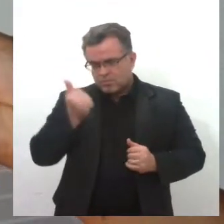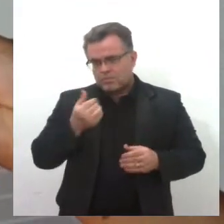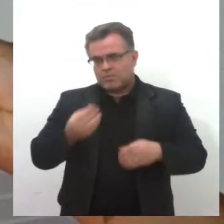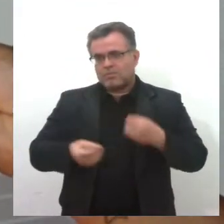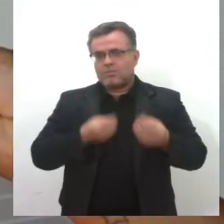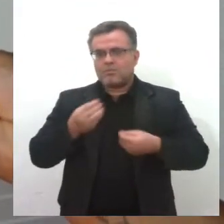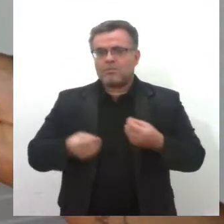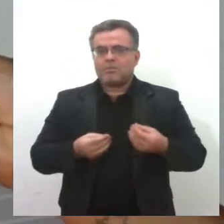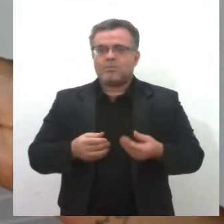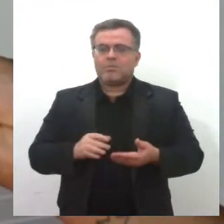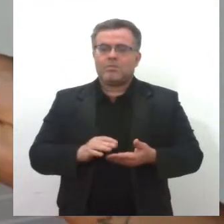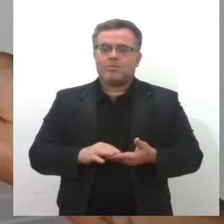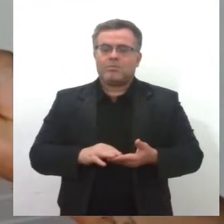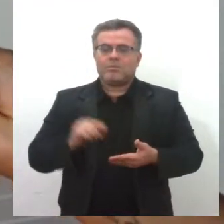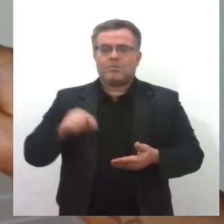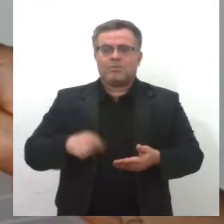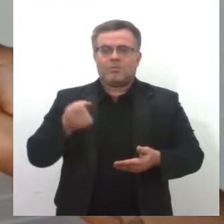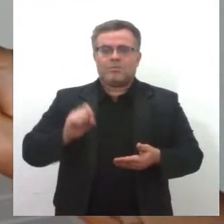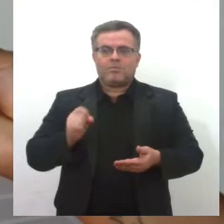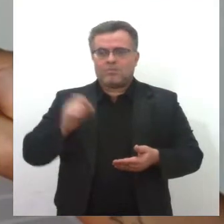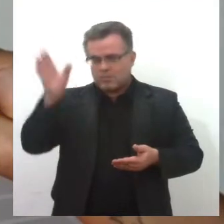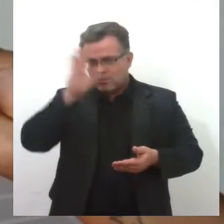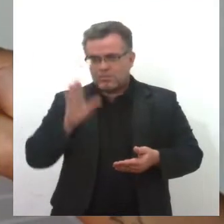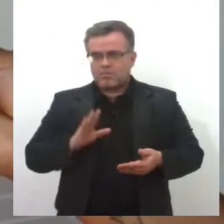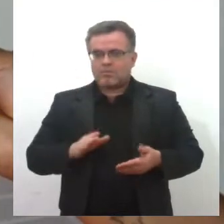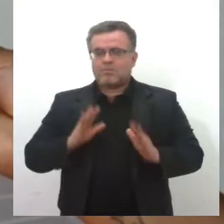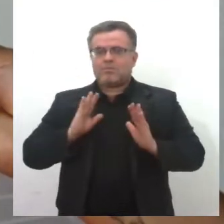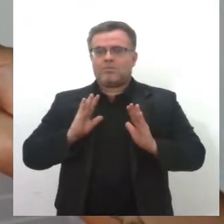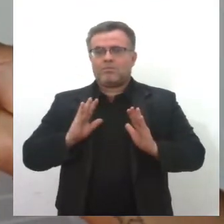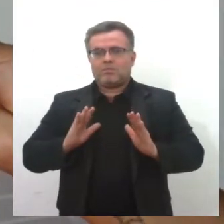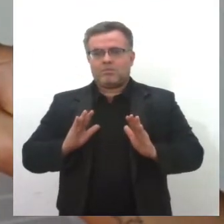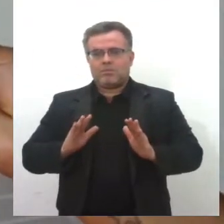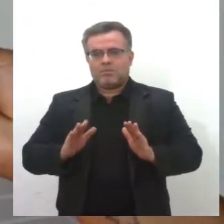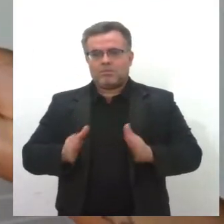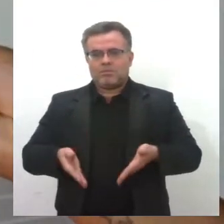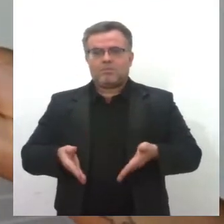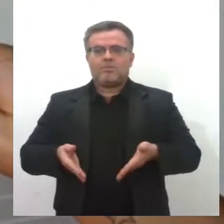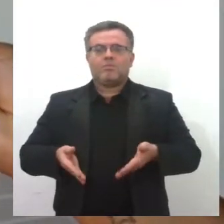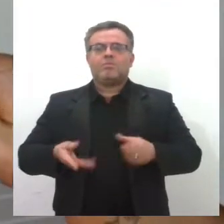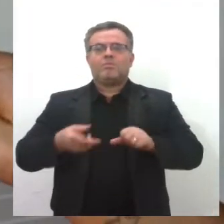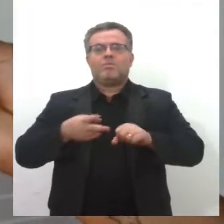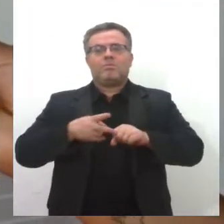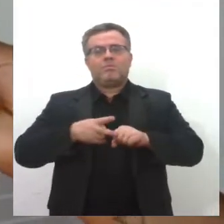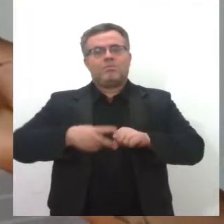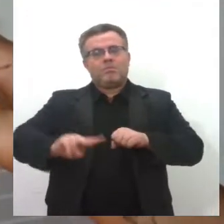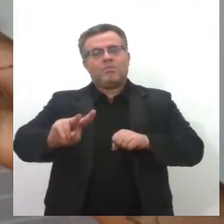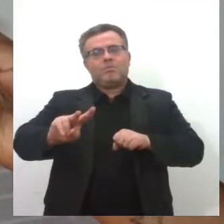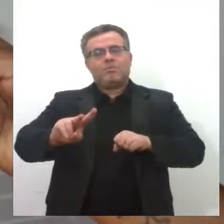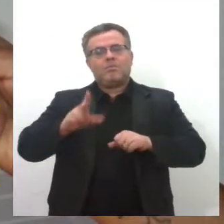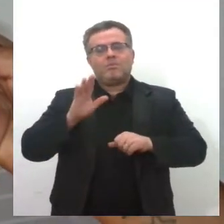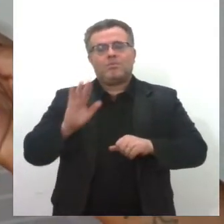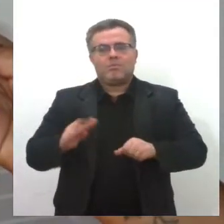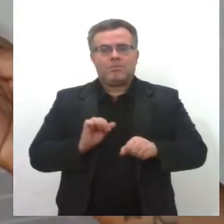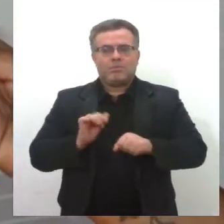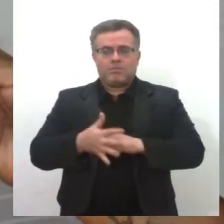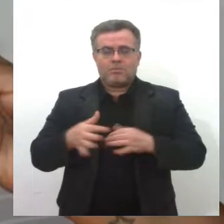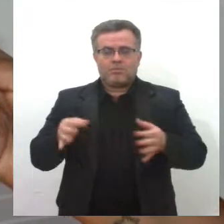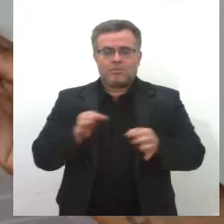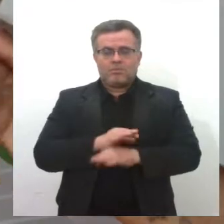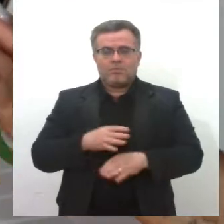bem sabem, o Sergipe e o Brasil passou por um segundo pico da pandemia que durou